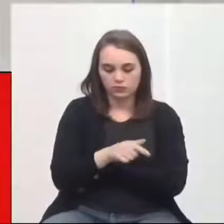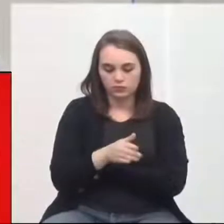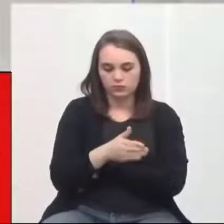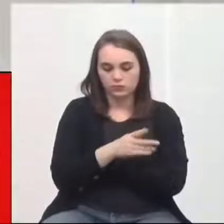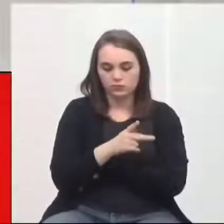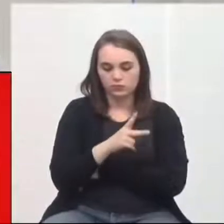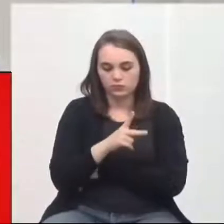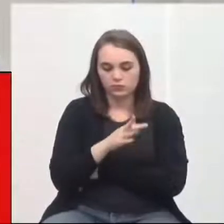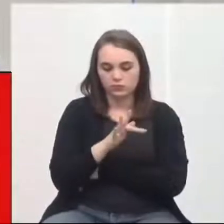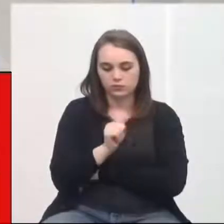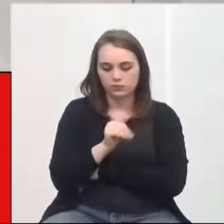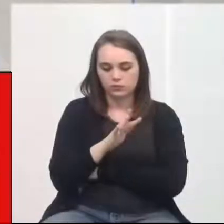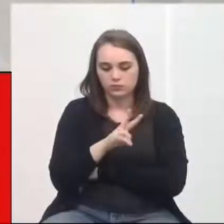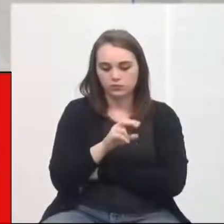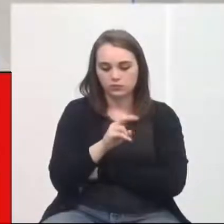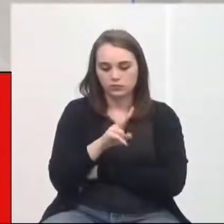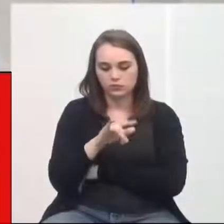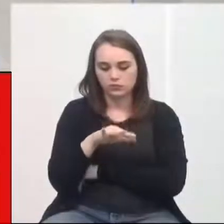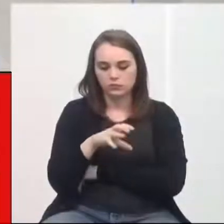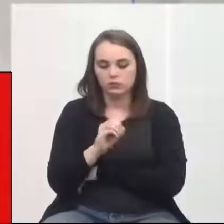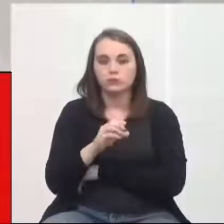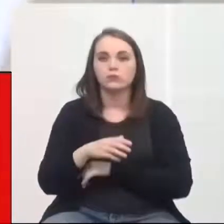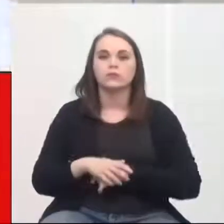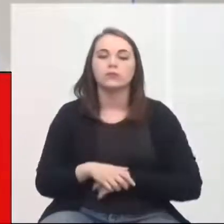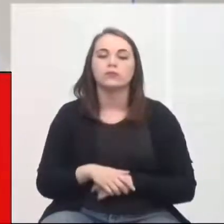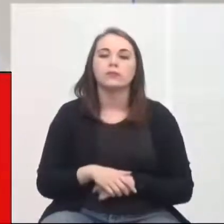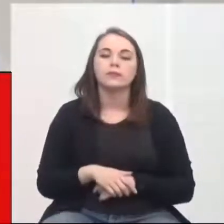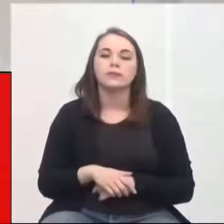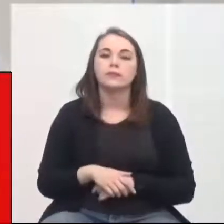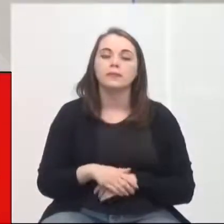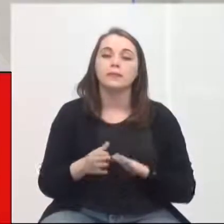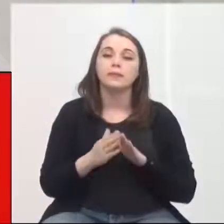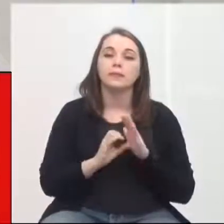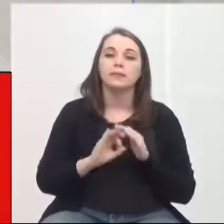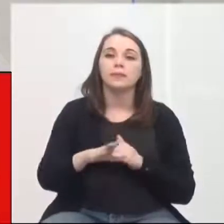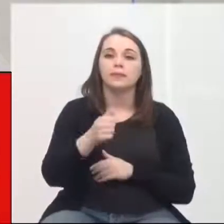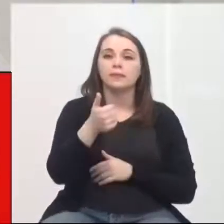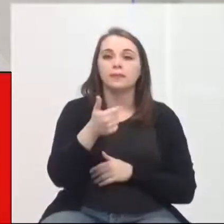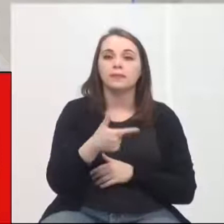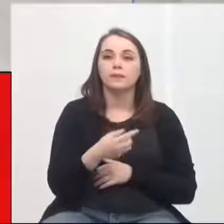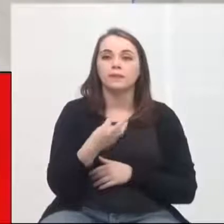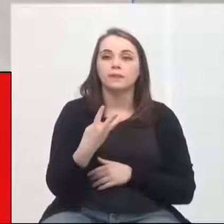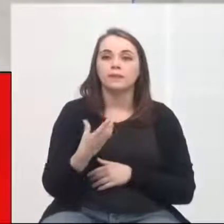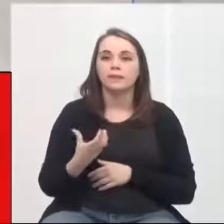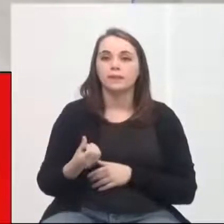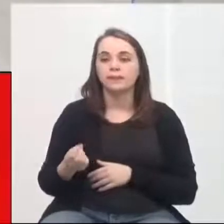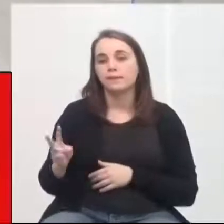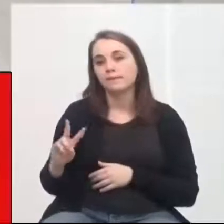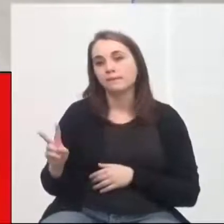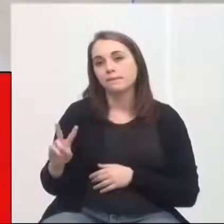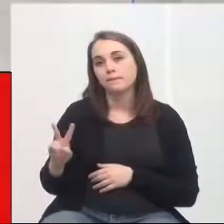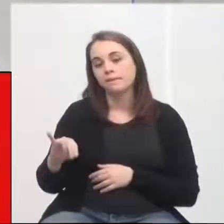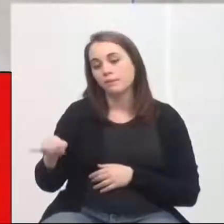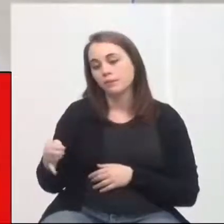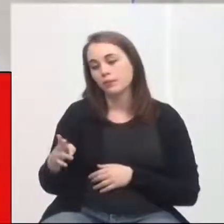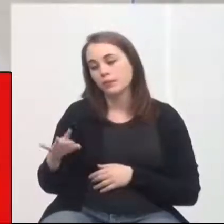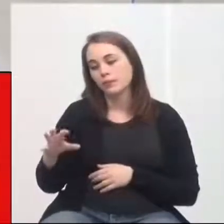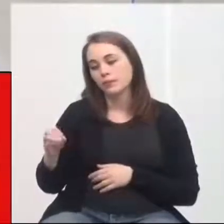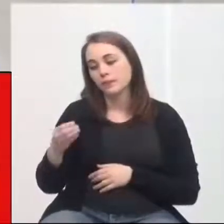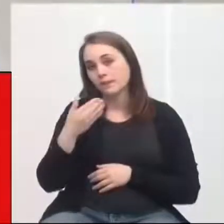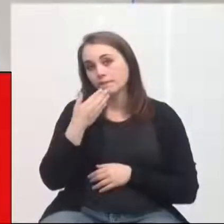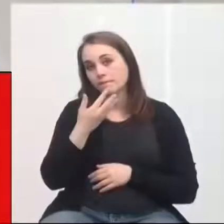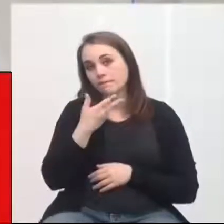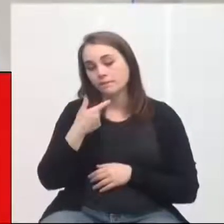frente à casa 108, bairro Vila Nova Esperança. Indicação 1236-2021, autor vereador Júlio Kaminski,